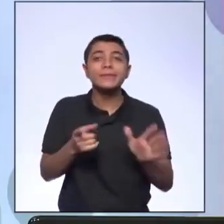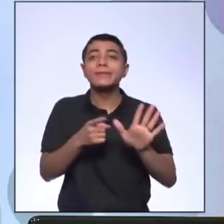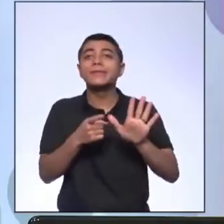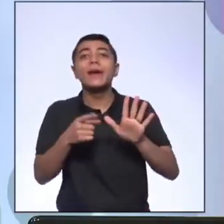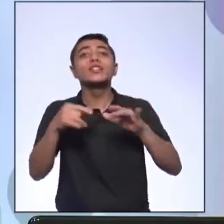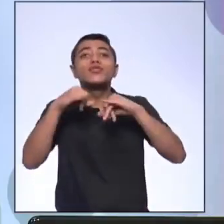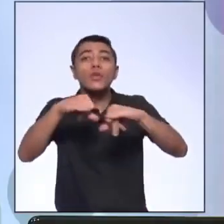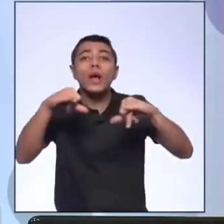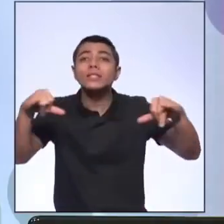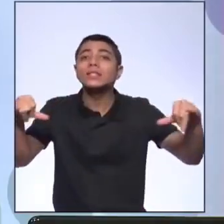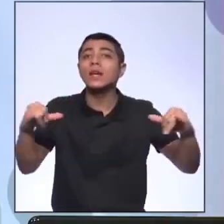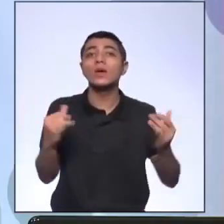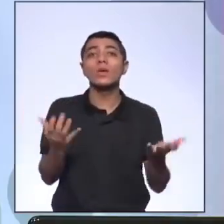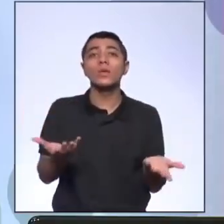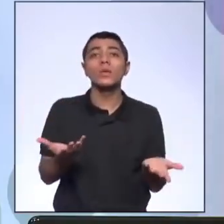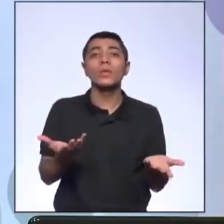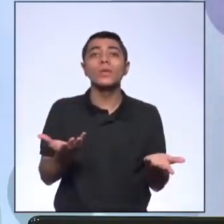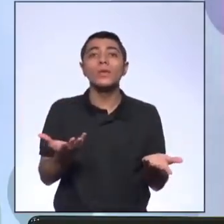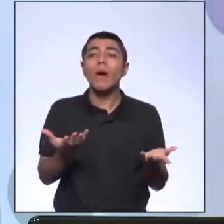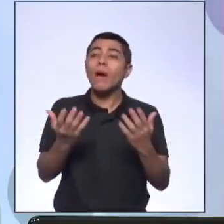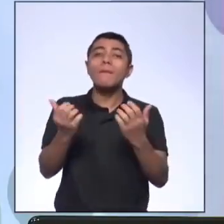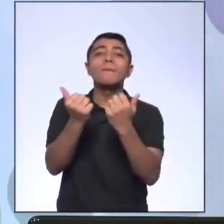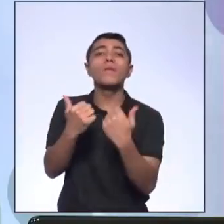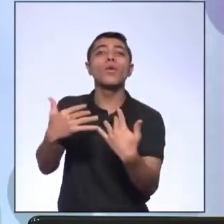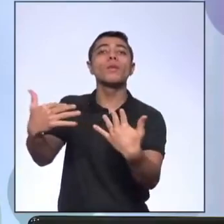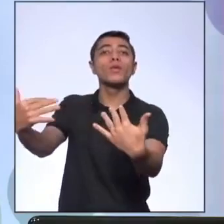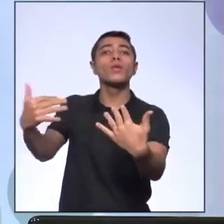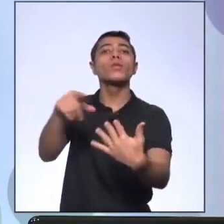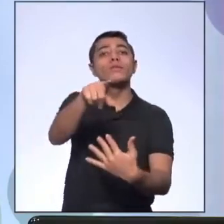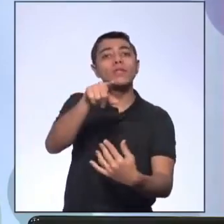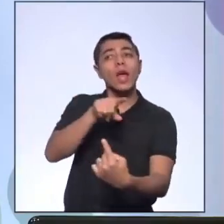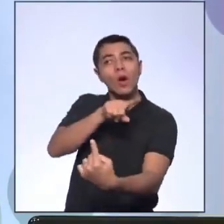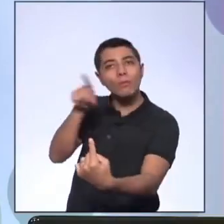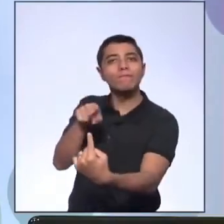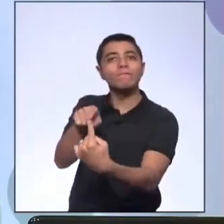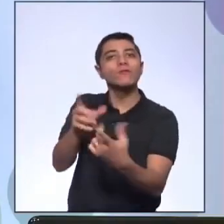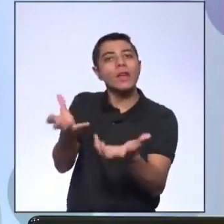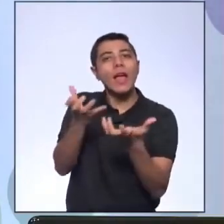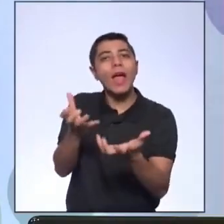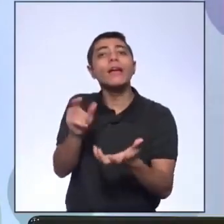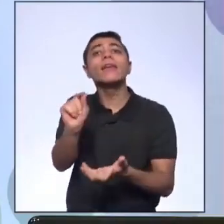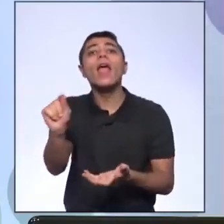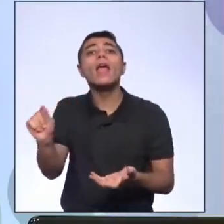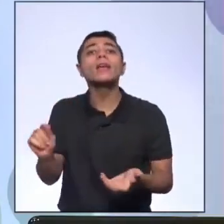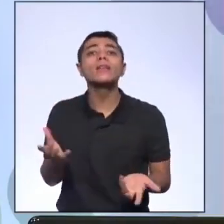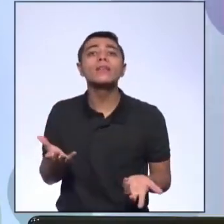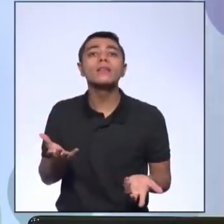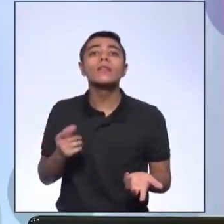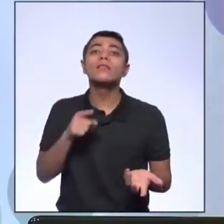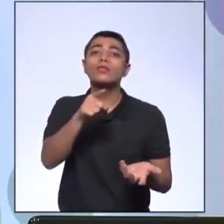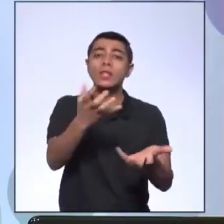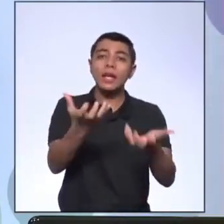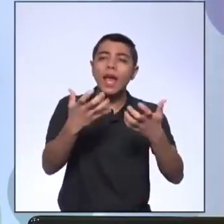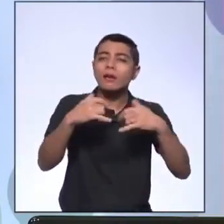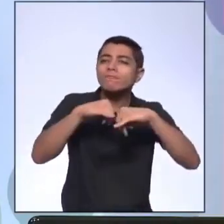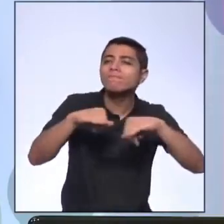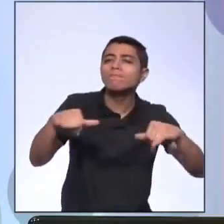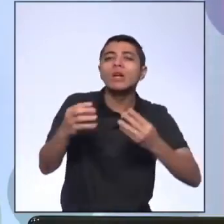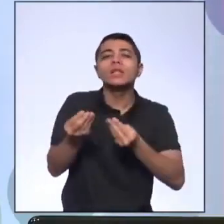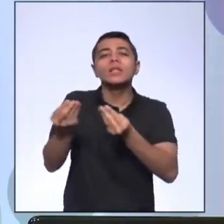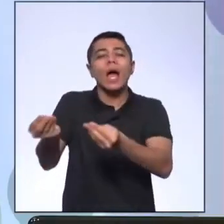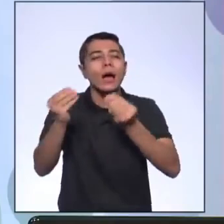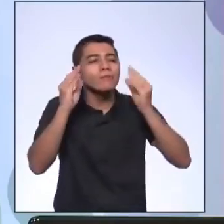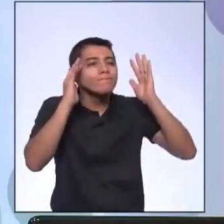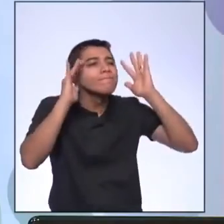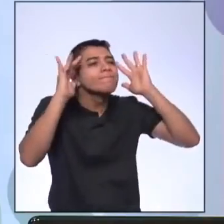é o meu objetivo, o que eu quero transmitir para as pessoas com aquilo, enfim, com aquela ação. Tudo isso, então, está relacionado aí